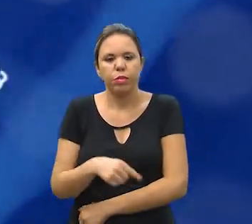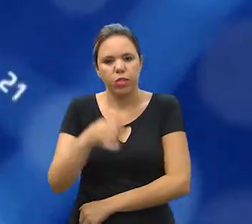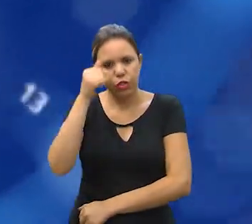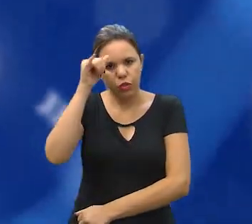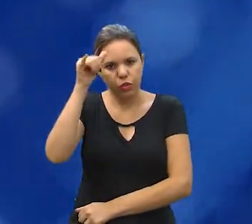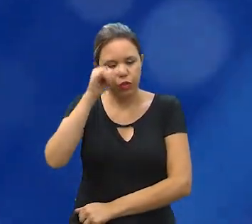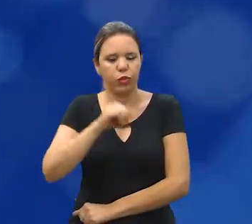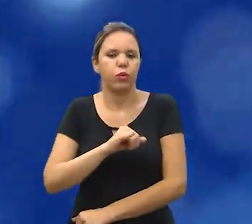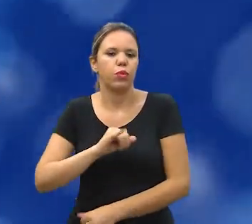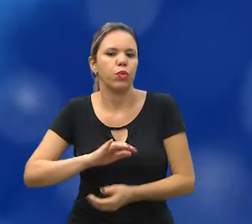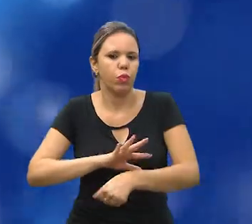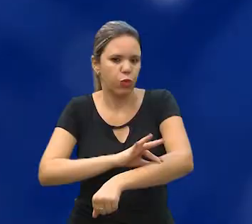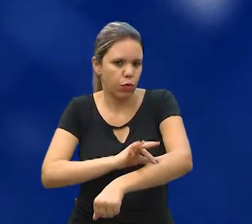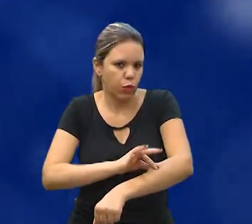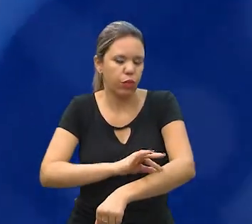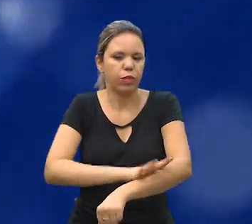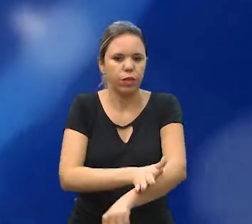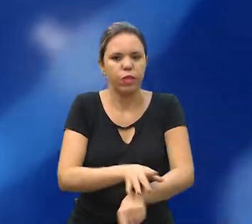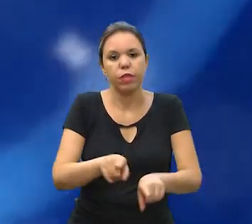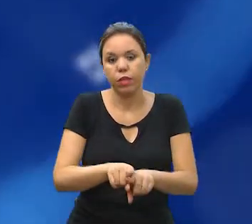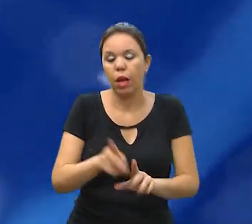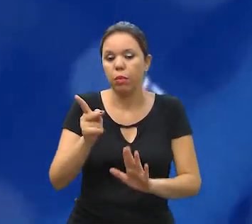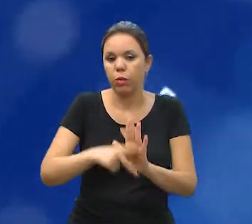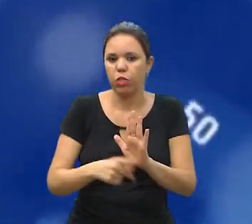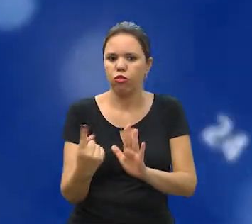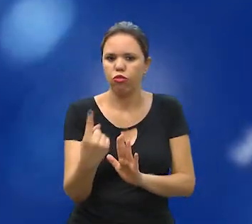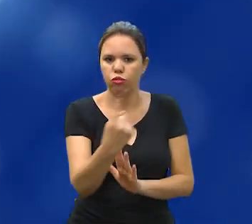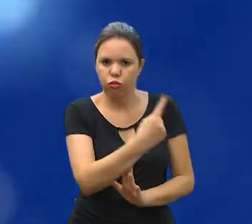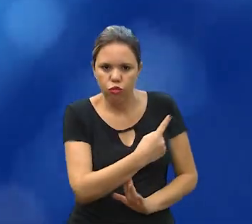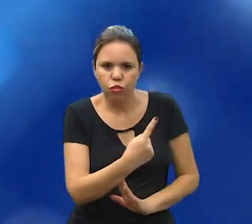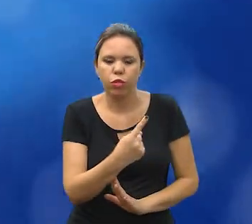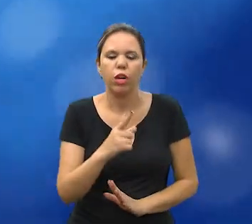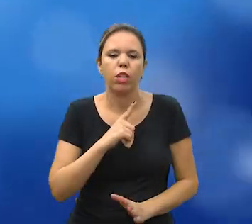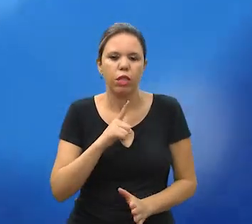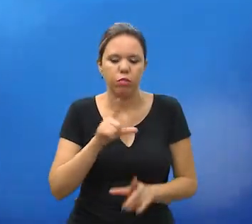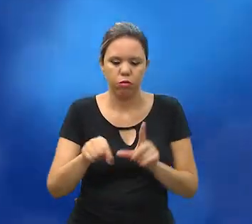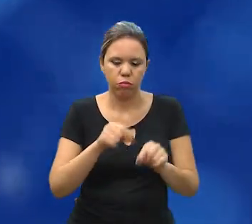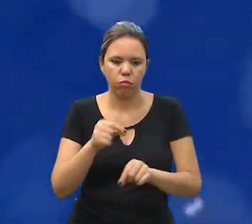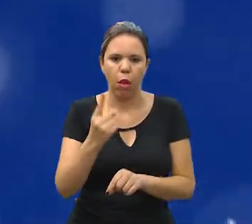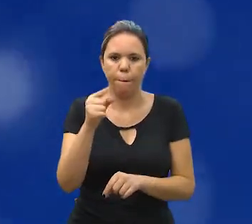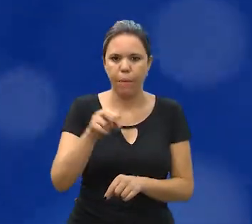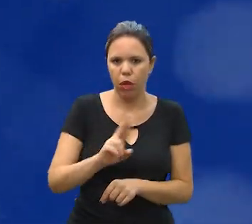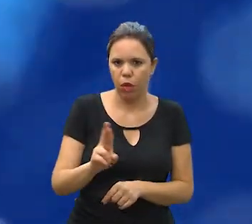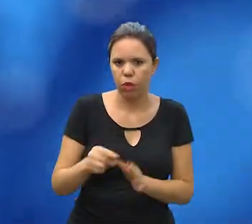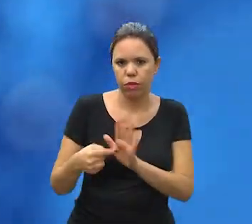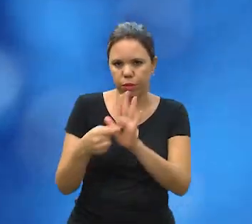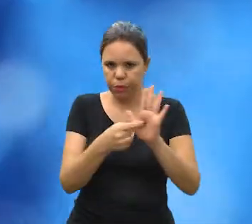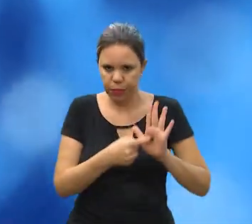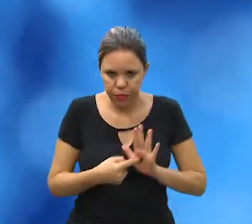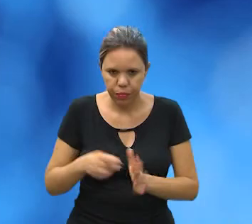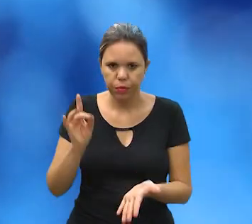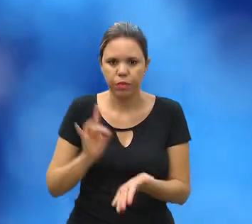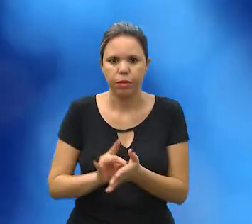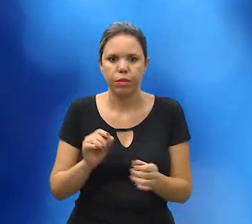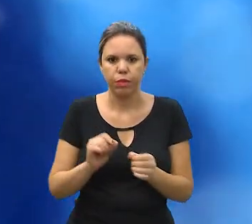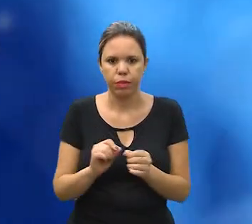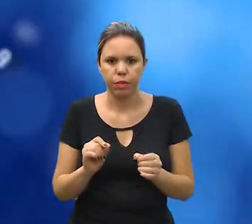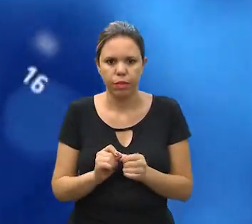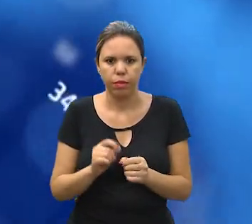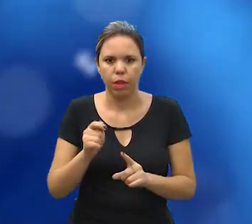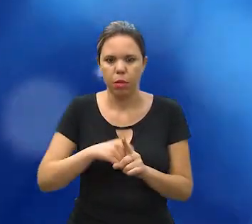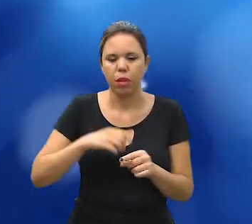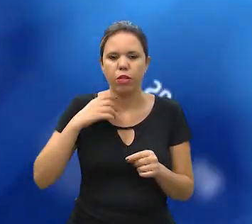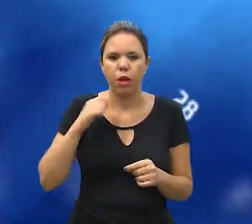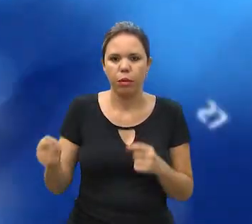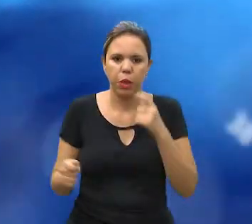de combater o racismo. Cada projeto selecionado terá direito a um cachê de R$1.000 e as apresentações serão realizadas